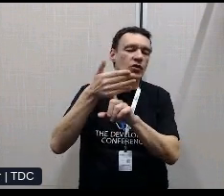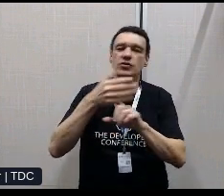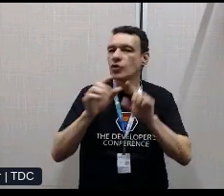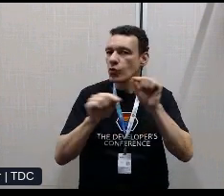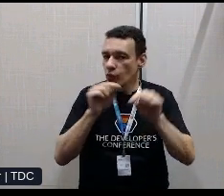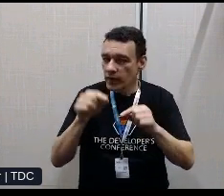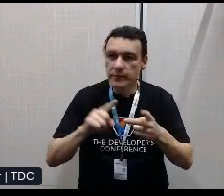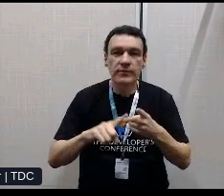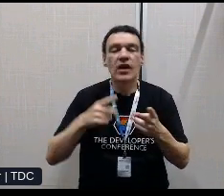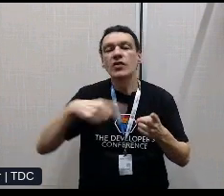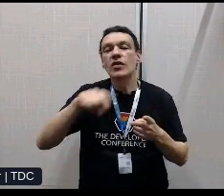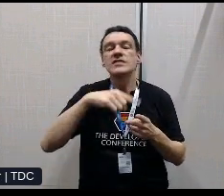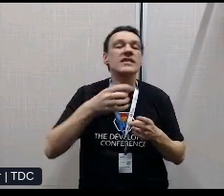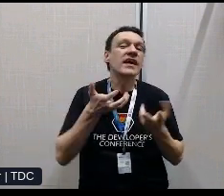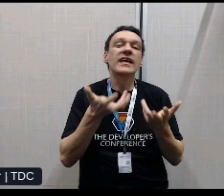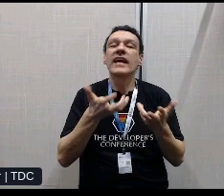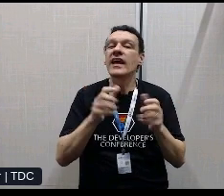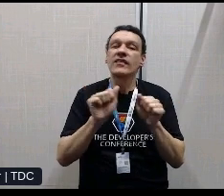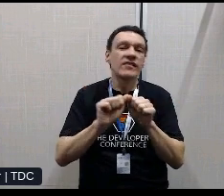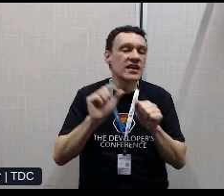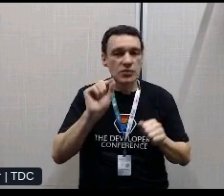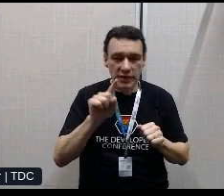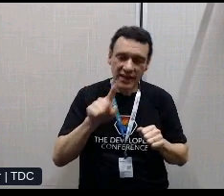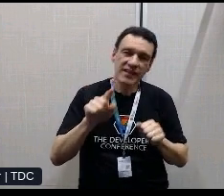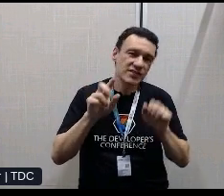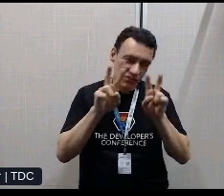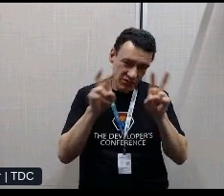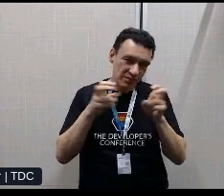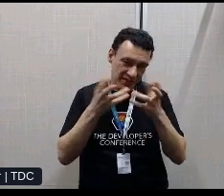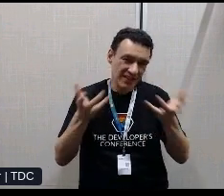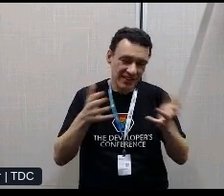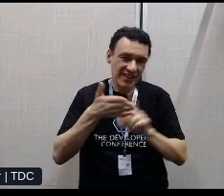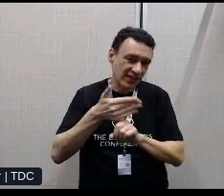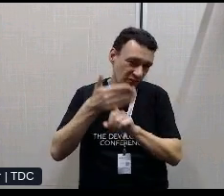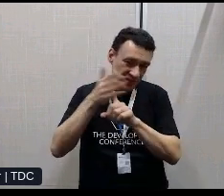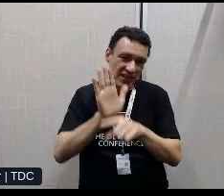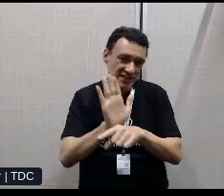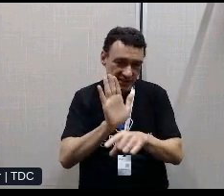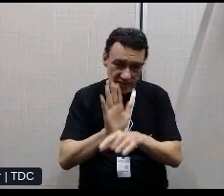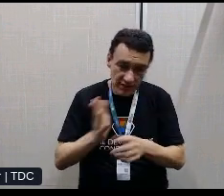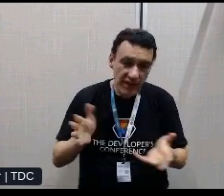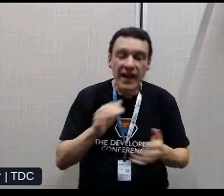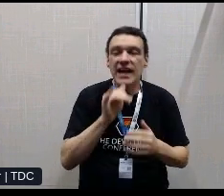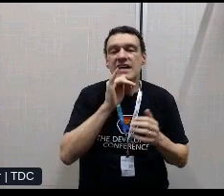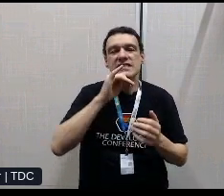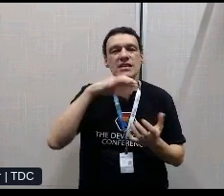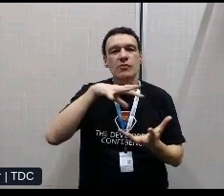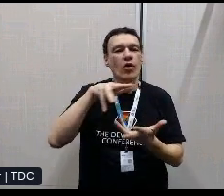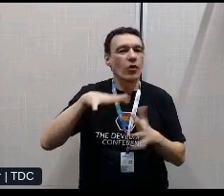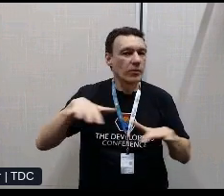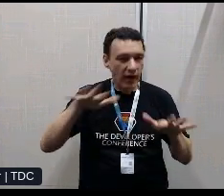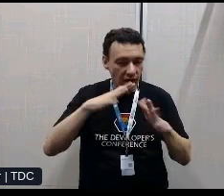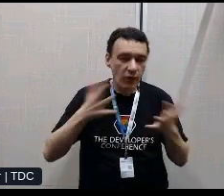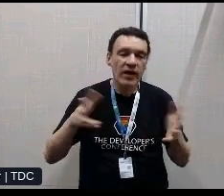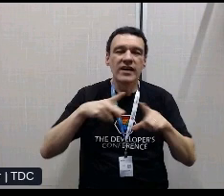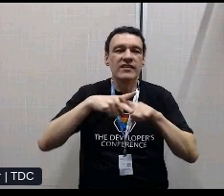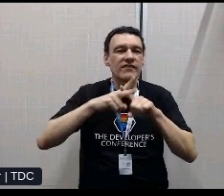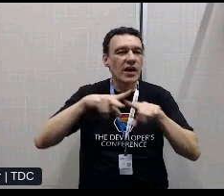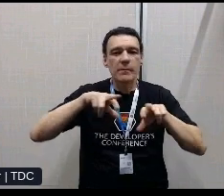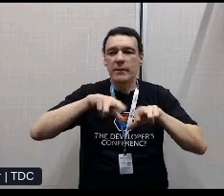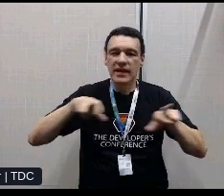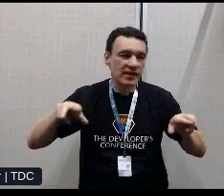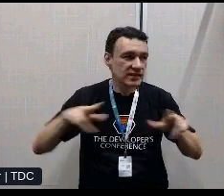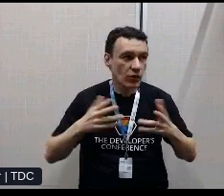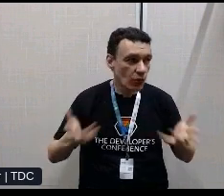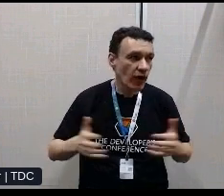observar, tecnologia assistiva, alguns exemplos de forma global, ferramentas que a gente tem, quais as